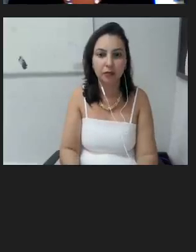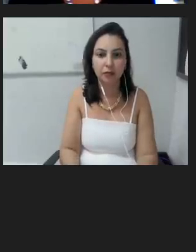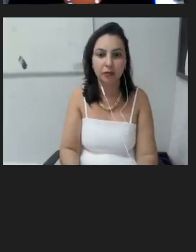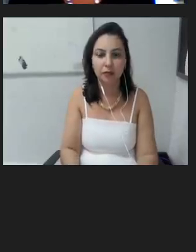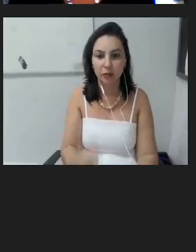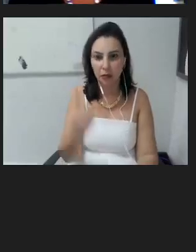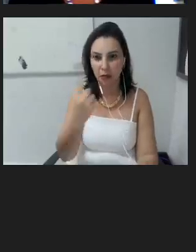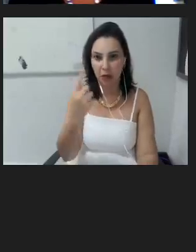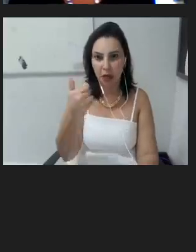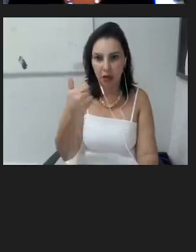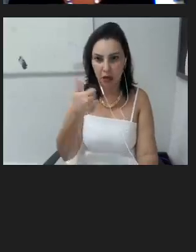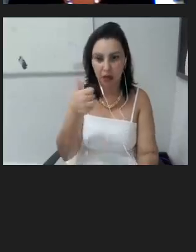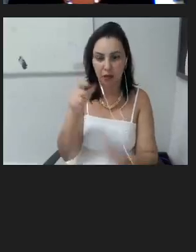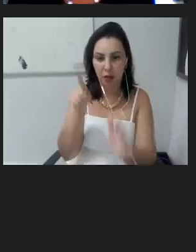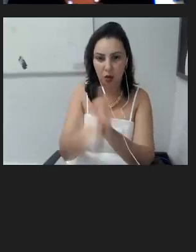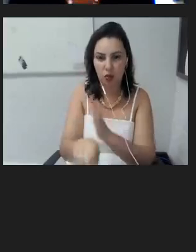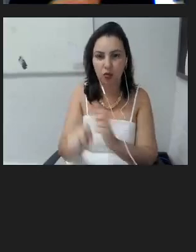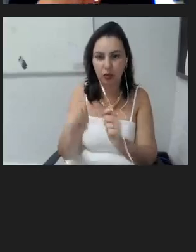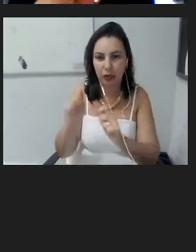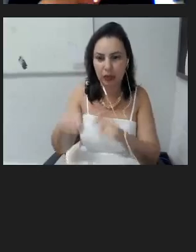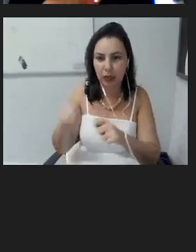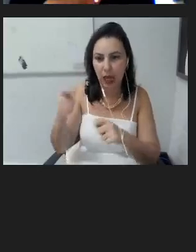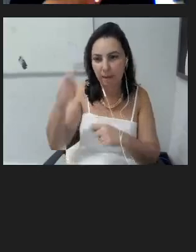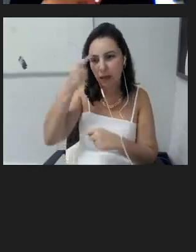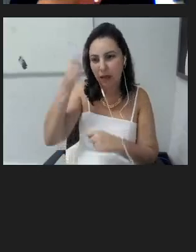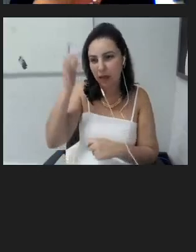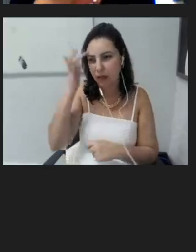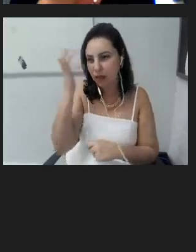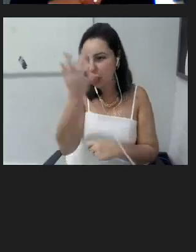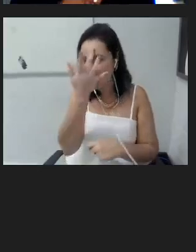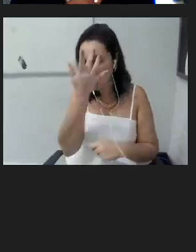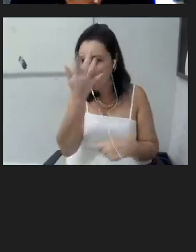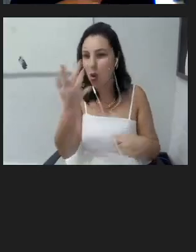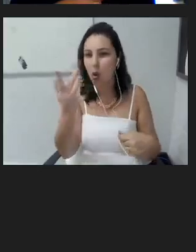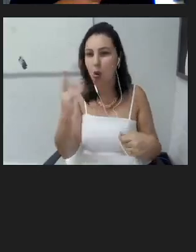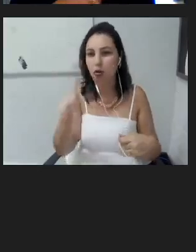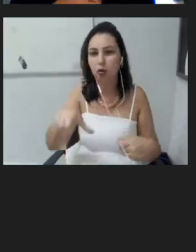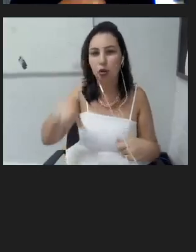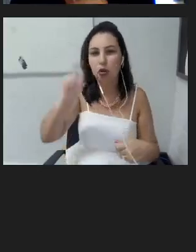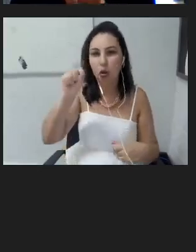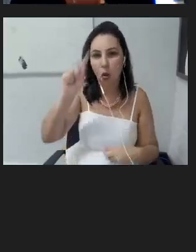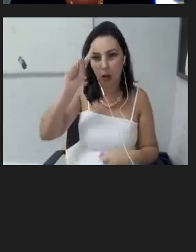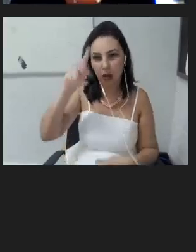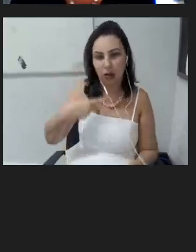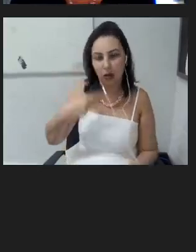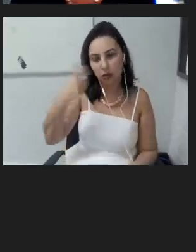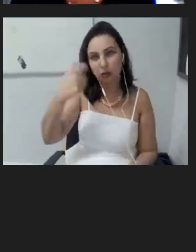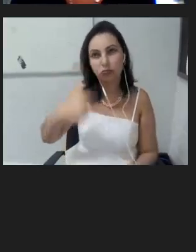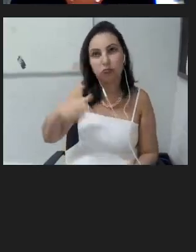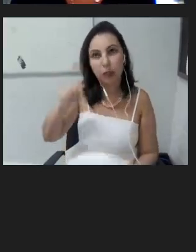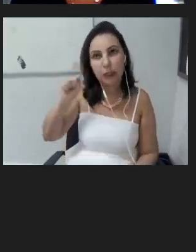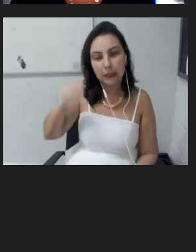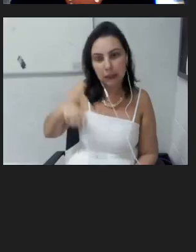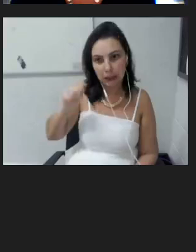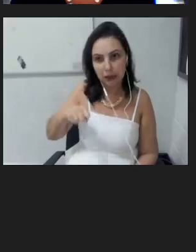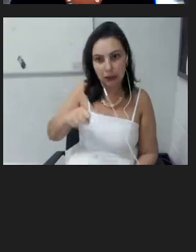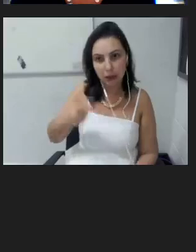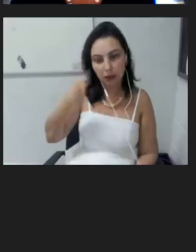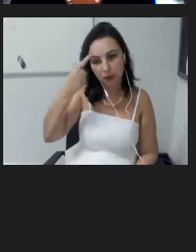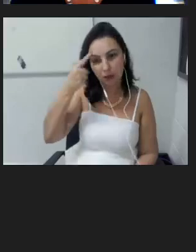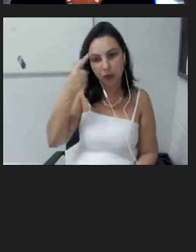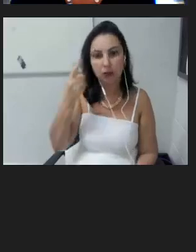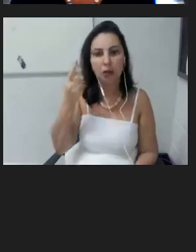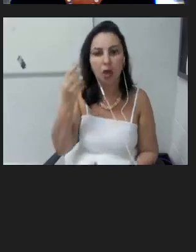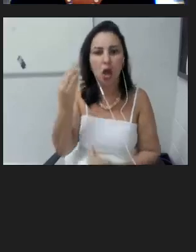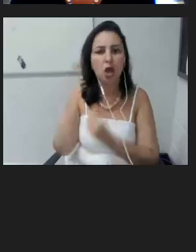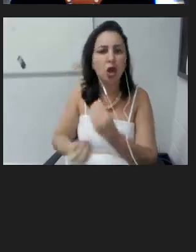É possível pensar a saúde mental a partir de uma dimensão de escolha do indivíduo? Ele pensa que sim. E como você acha